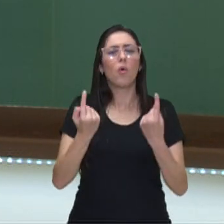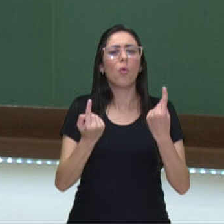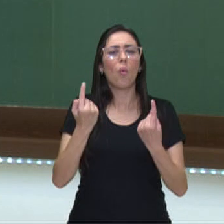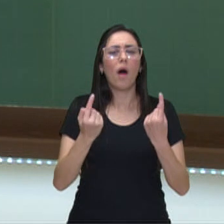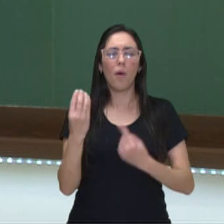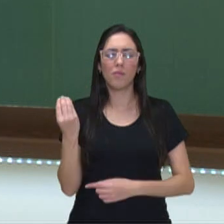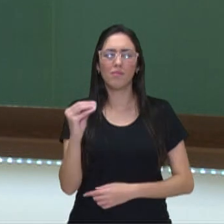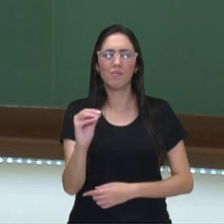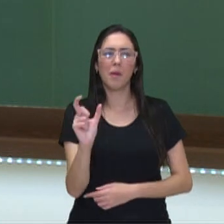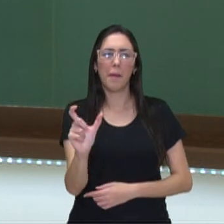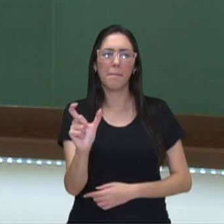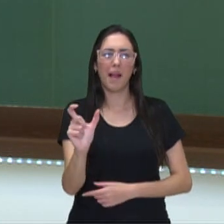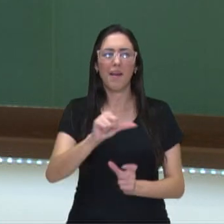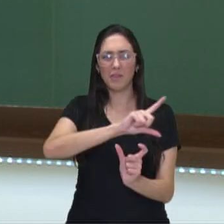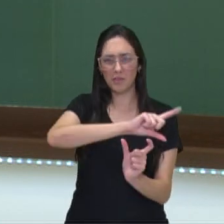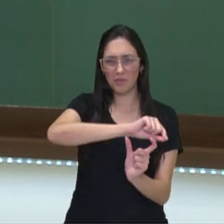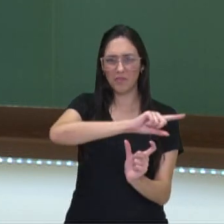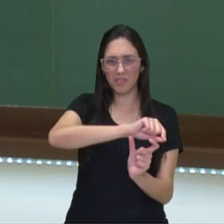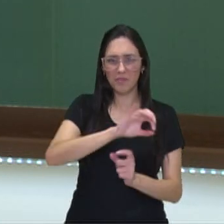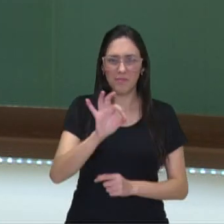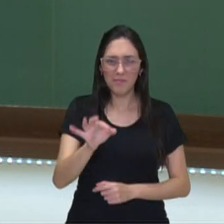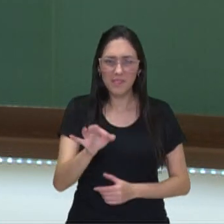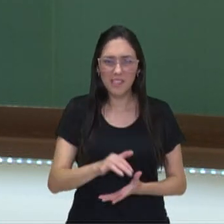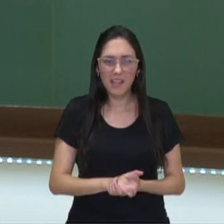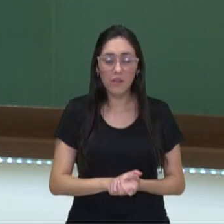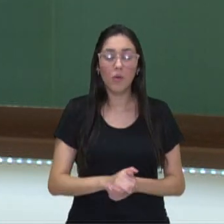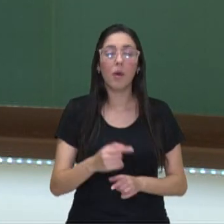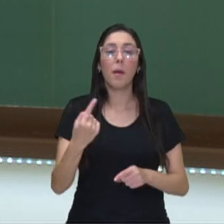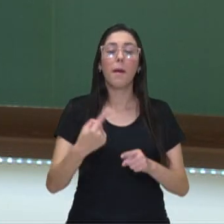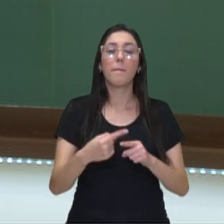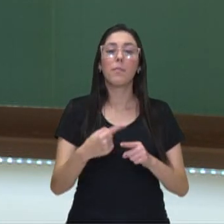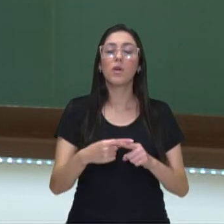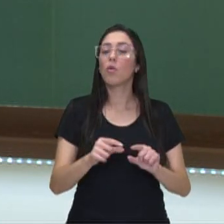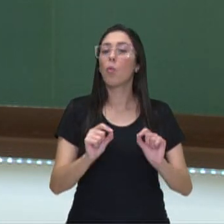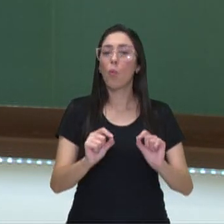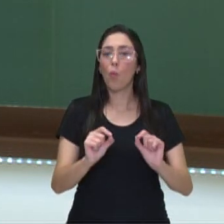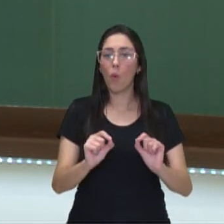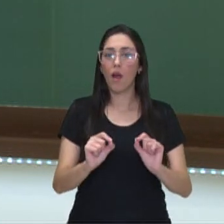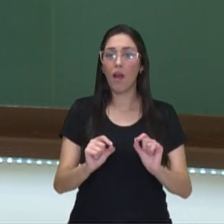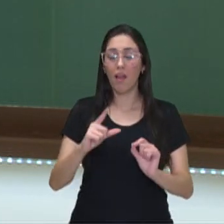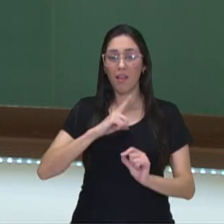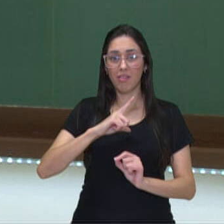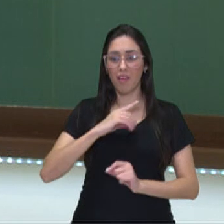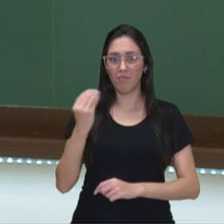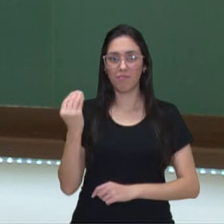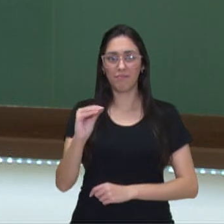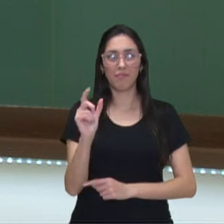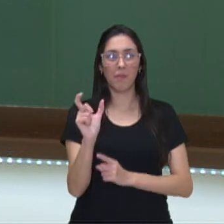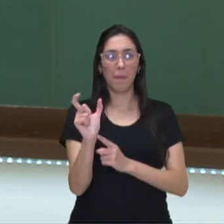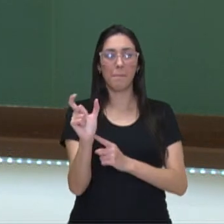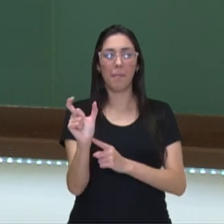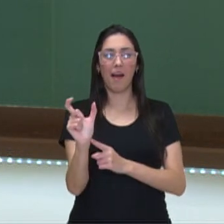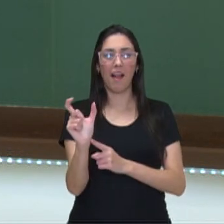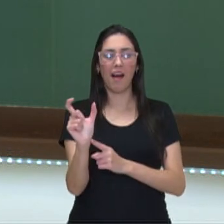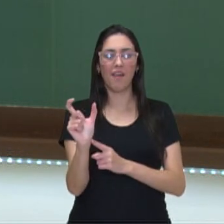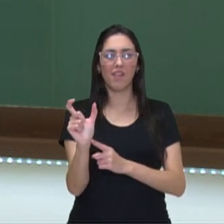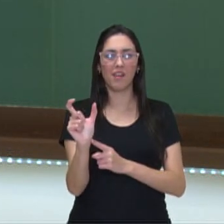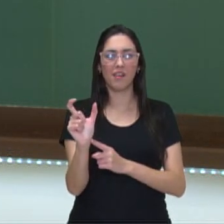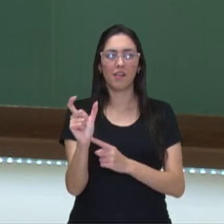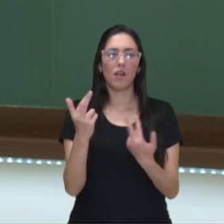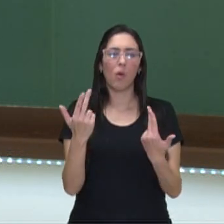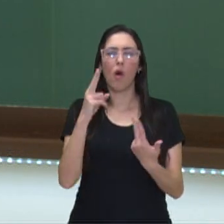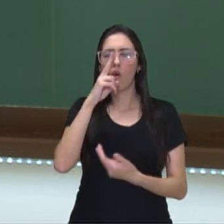tinha o sufixo, não é mesmo? Até porque ele recebeu destaque no nosso diálogo. Olha a ênfase ali com que